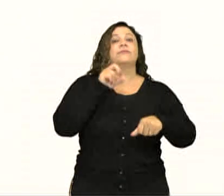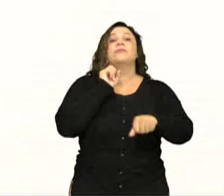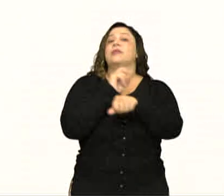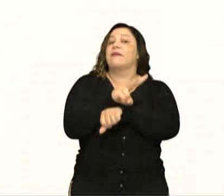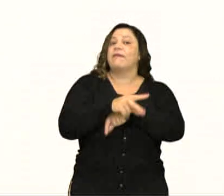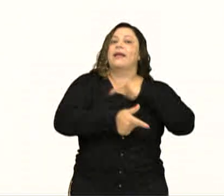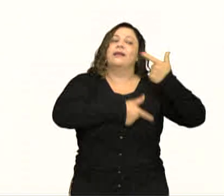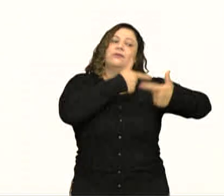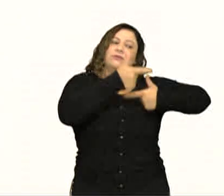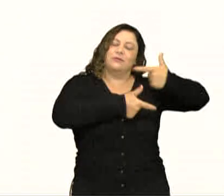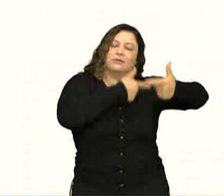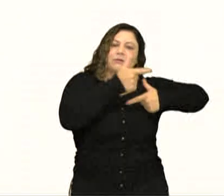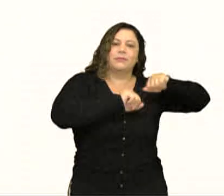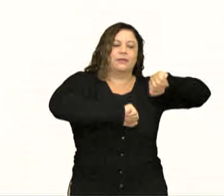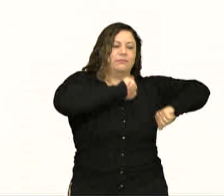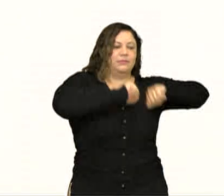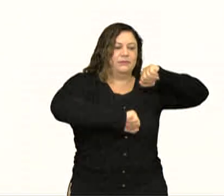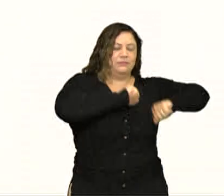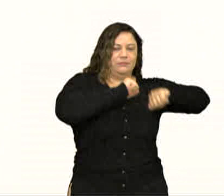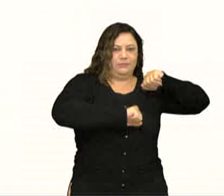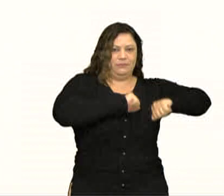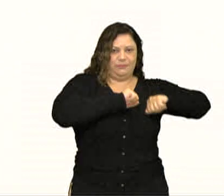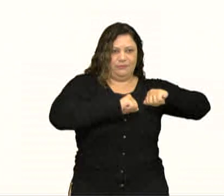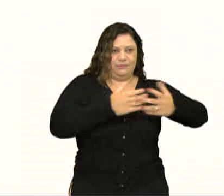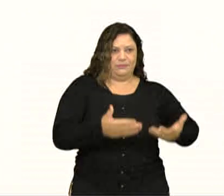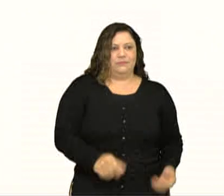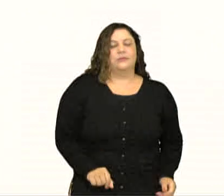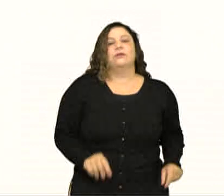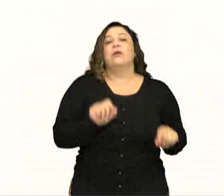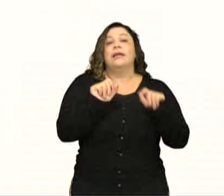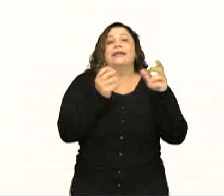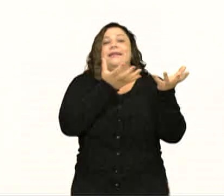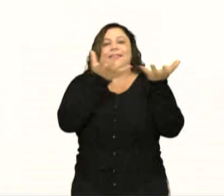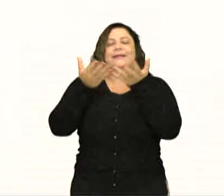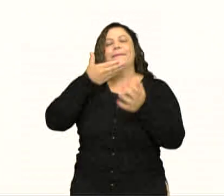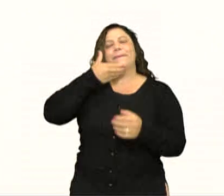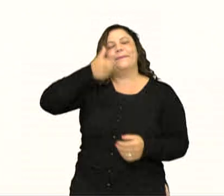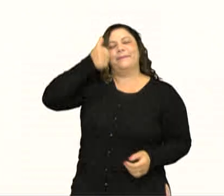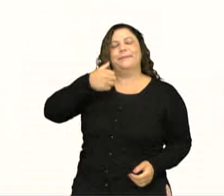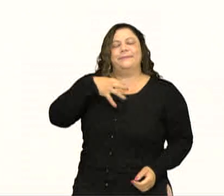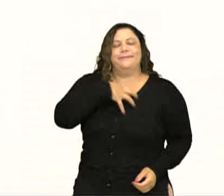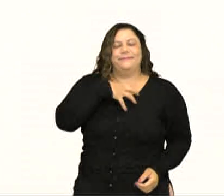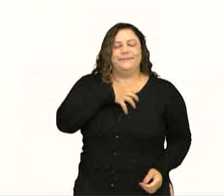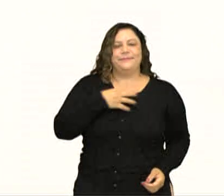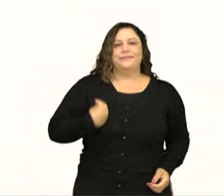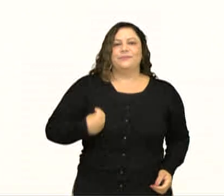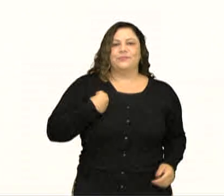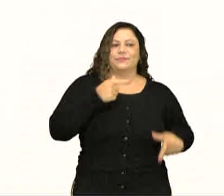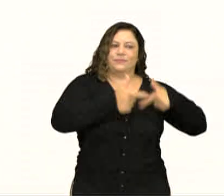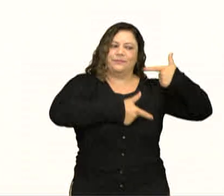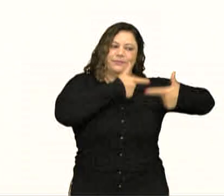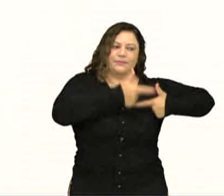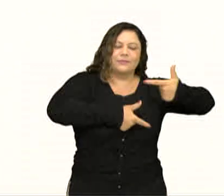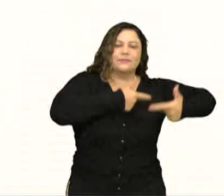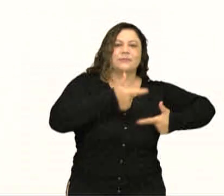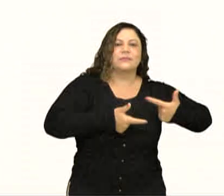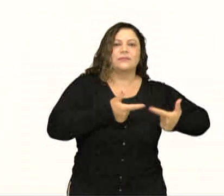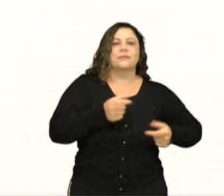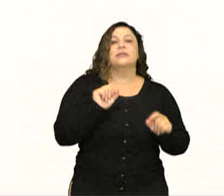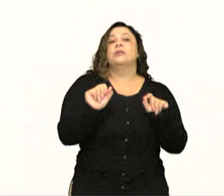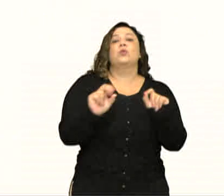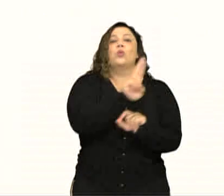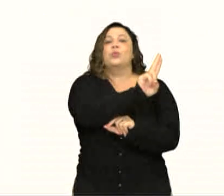né? Atraindo pessoas para morar nas cidades em busca de melhores condições de vida e trabalho. E como é o nome,